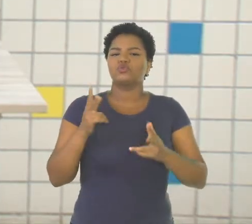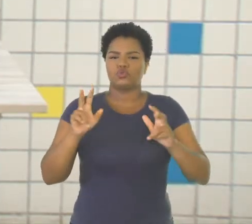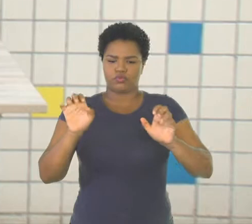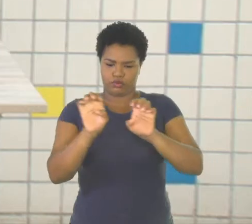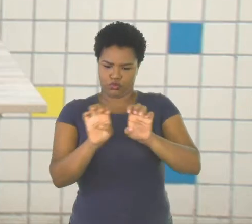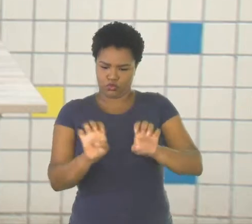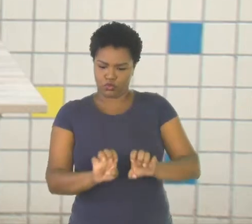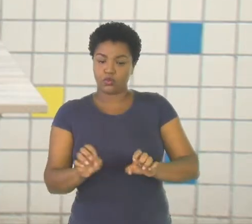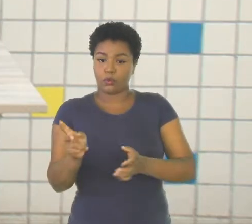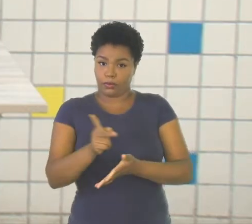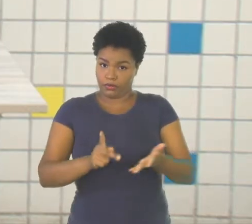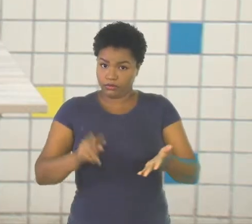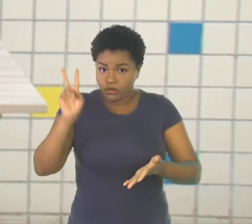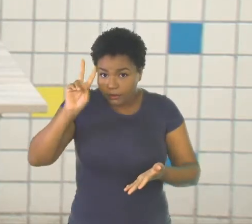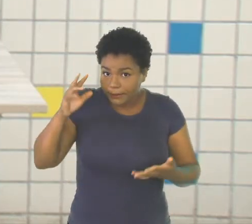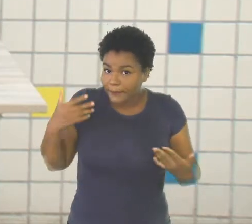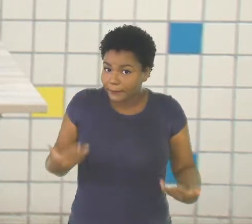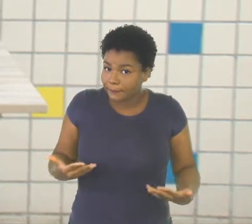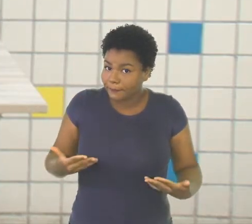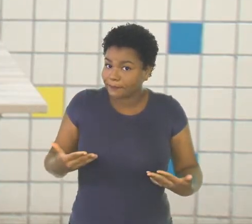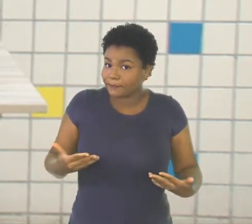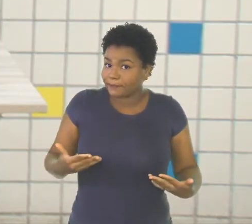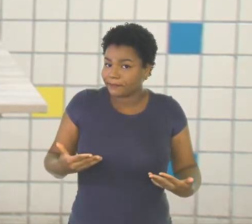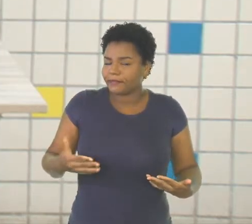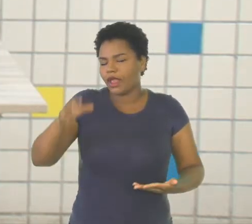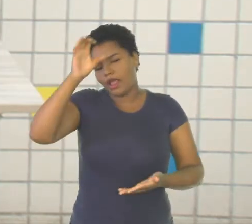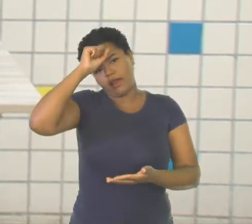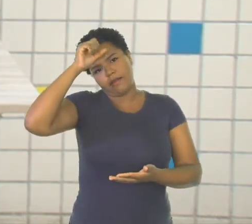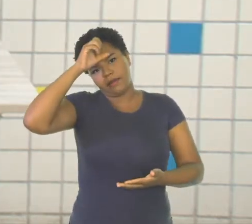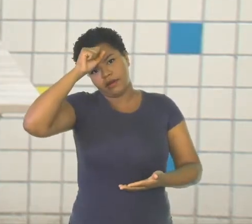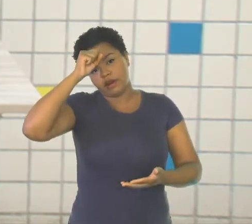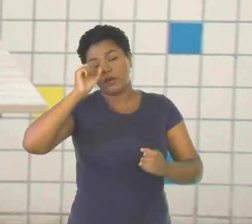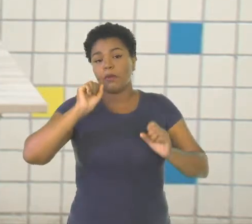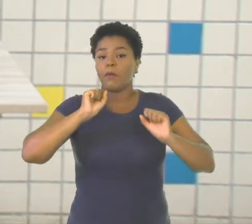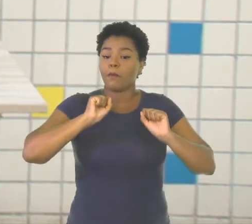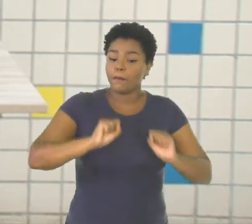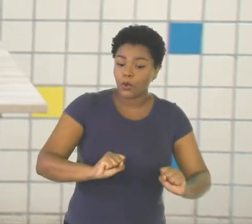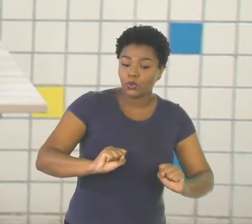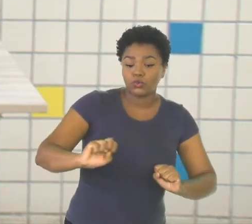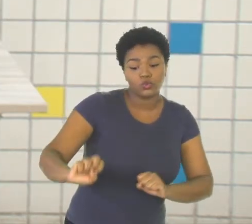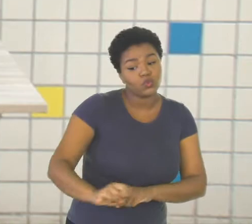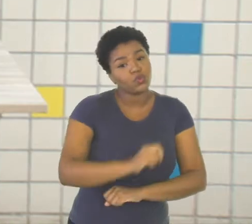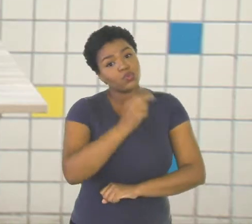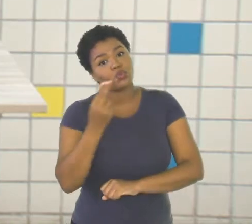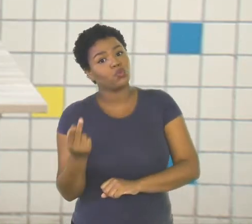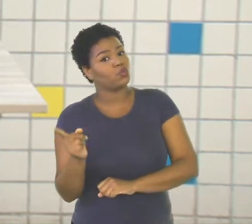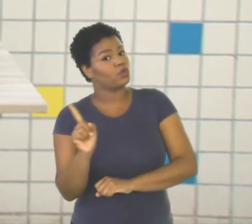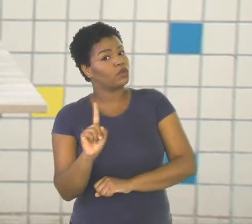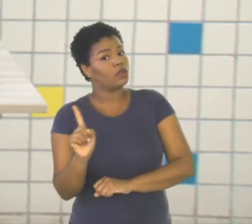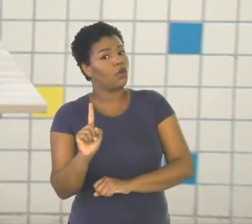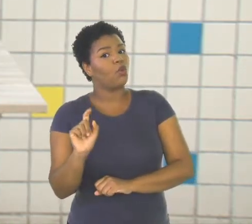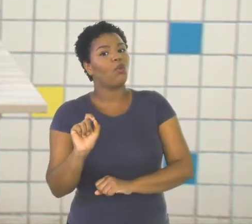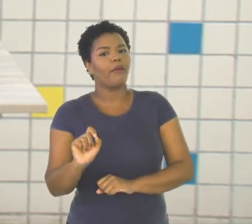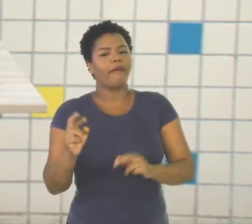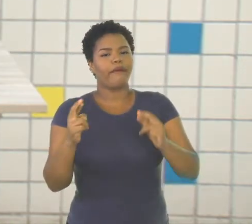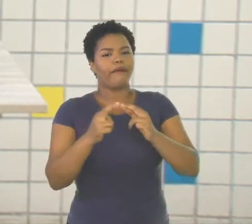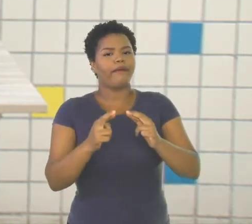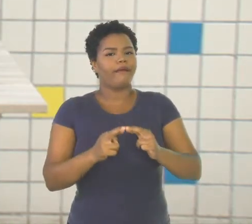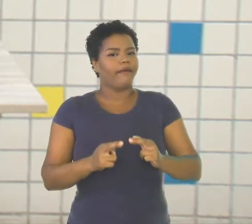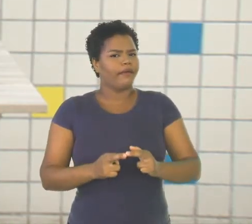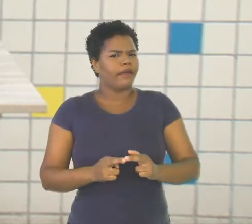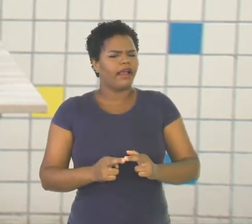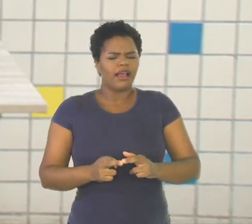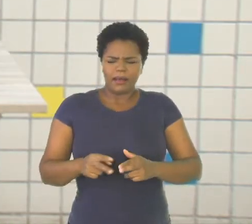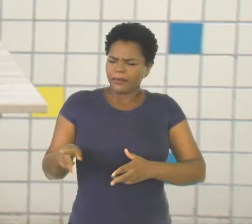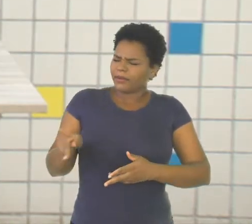poema, lembram? Aprendemos que ele pode ou não ter rimas. Professora, o